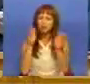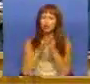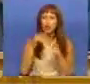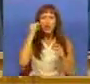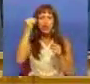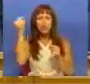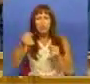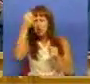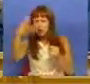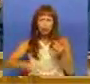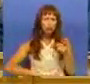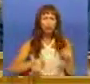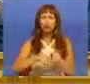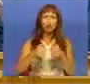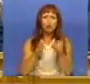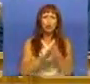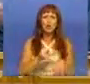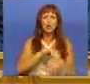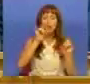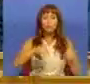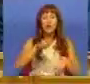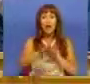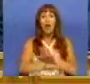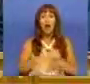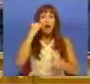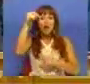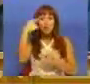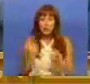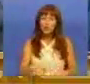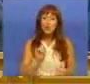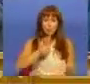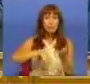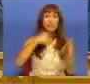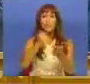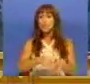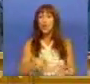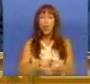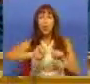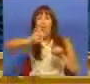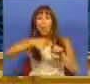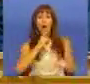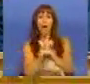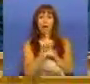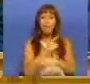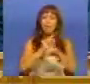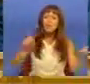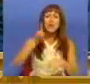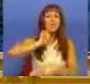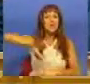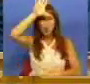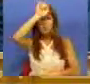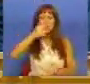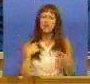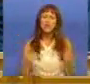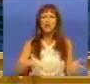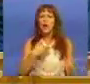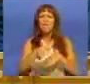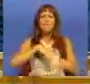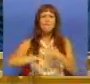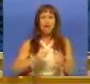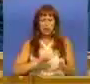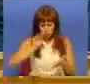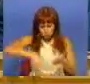as especialidades, de todos os internos de especialidade que tenham concluído o ano comum? Porque é que a senhora Ministra não estabelece